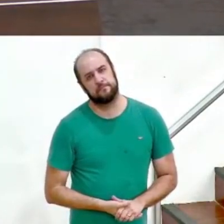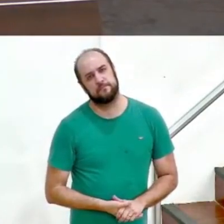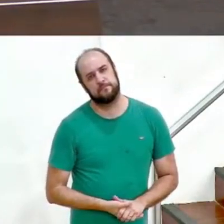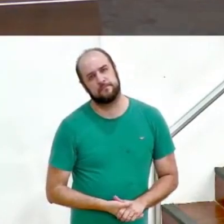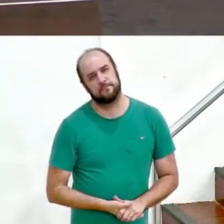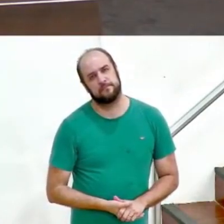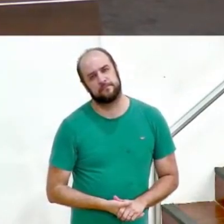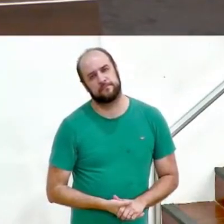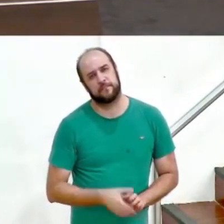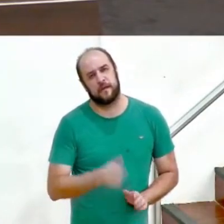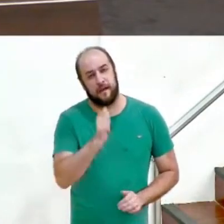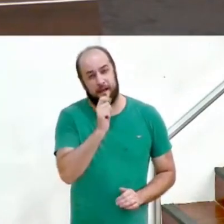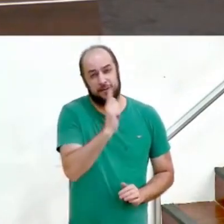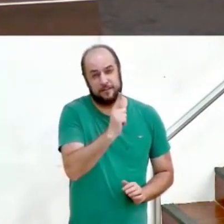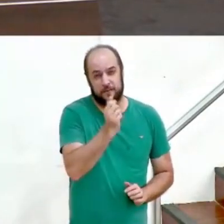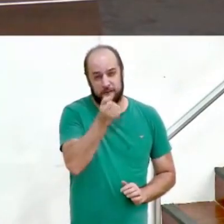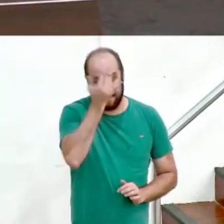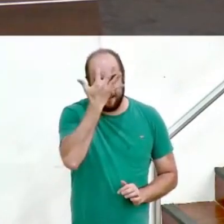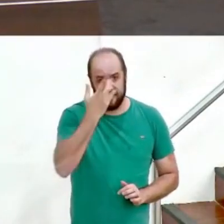Ageu nos revela